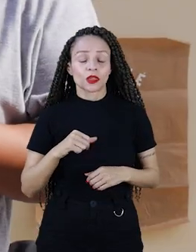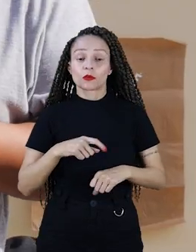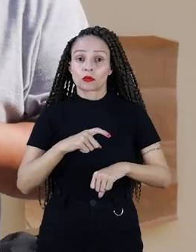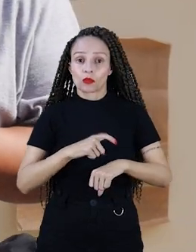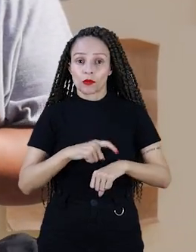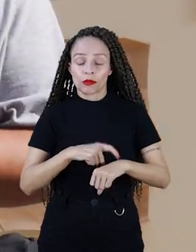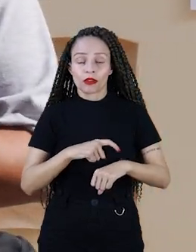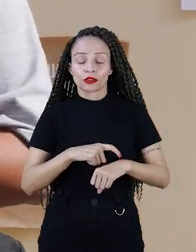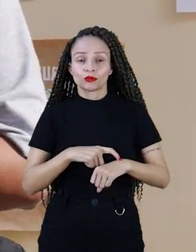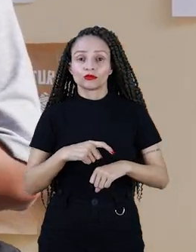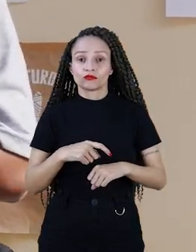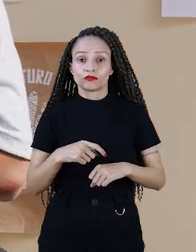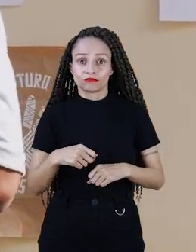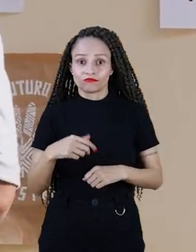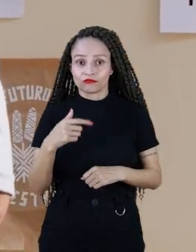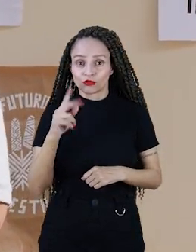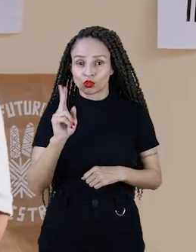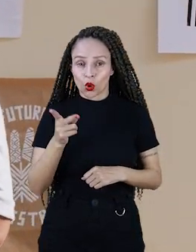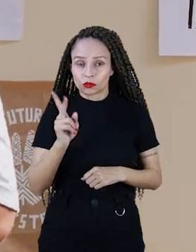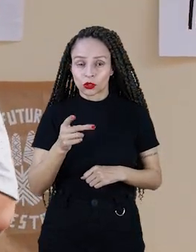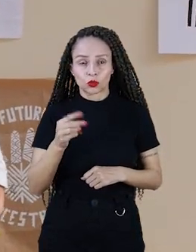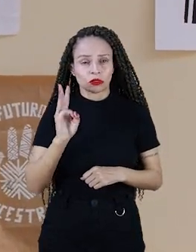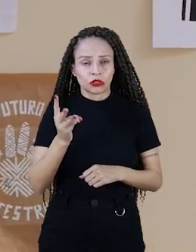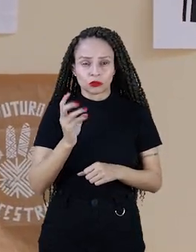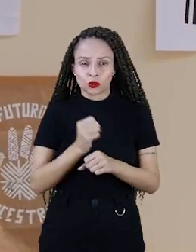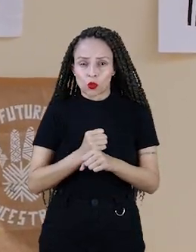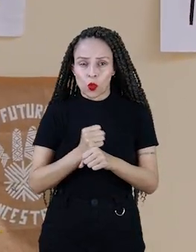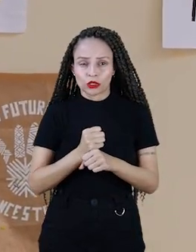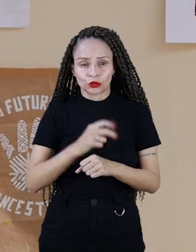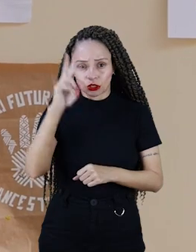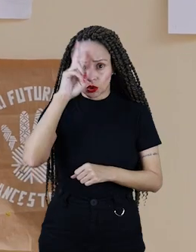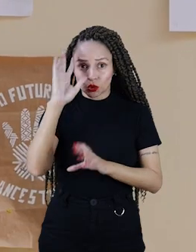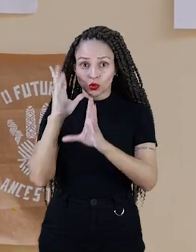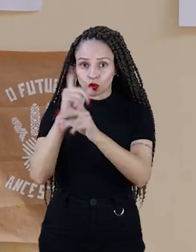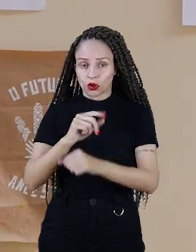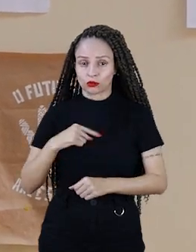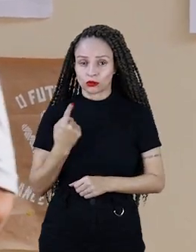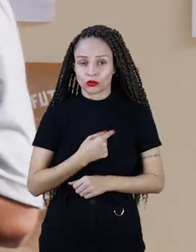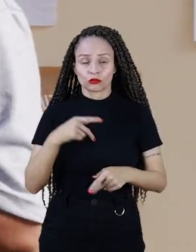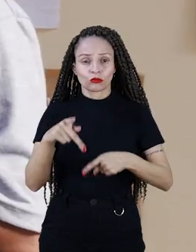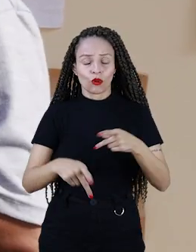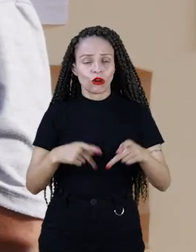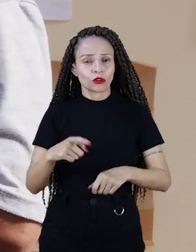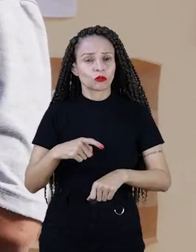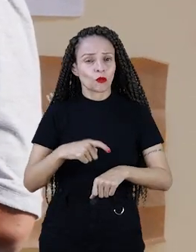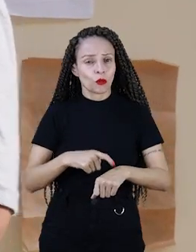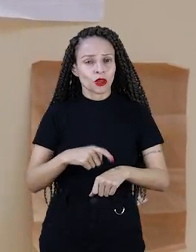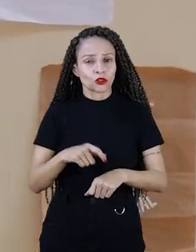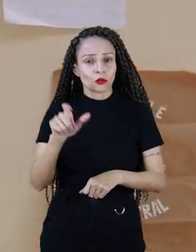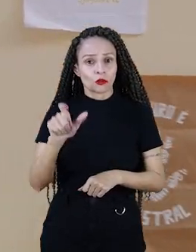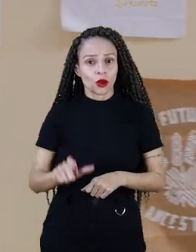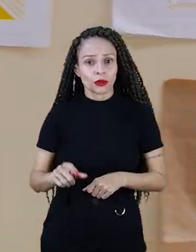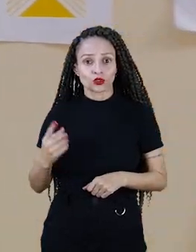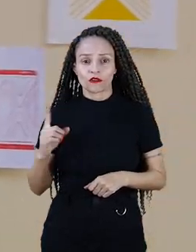algum momento desses 2.000 anos, 3.000 anos de história do nosso povo, em algum momento, uma pessoa